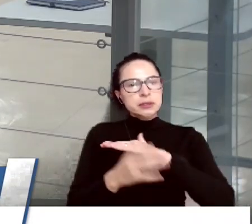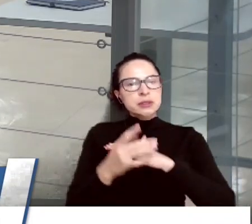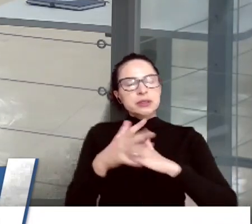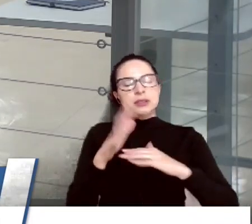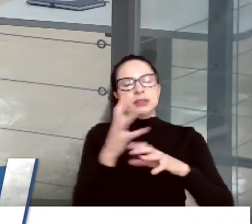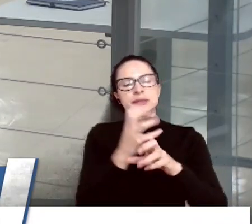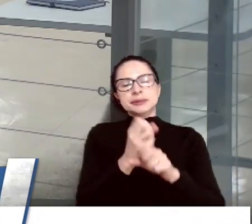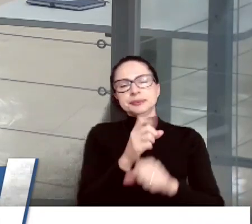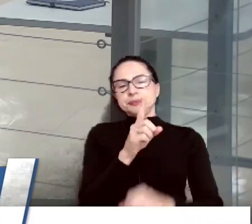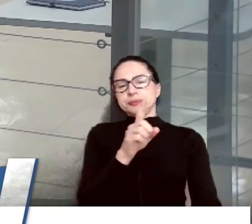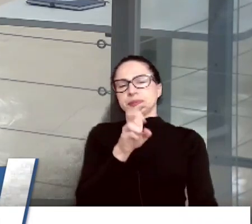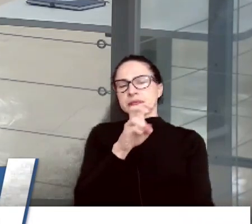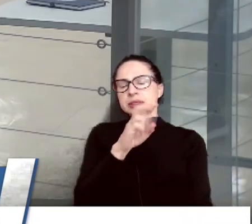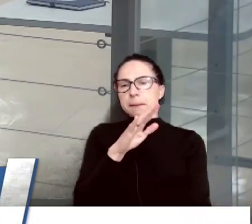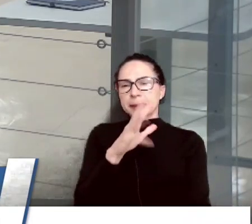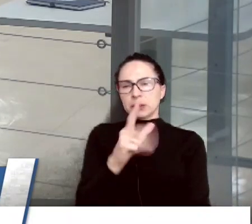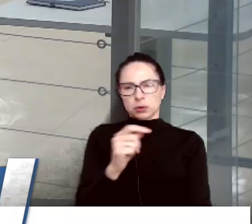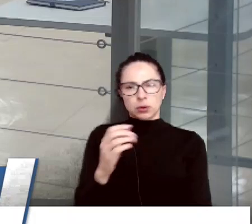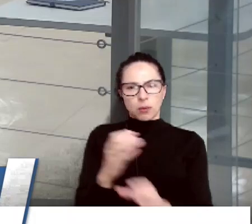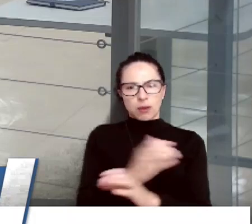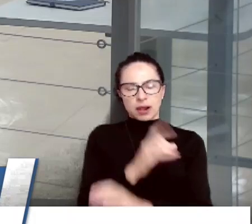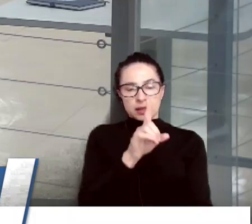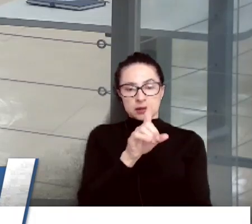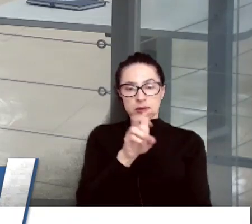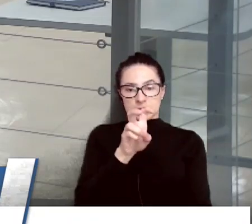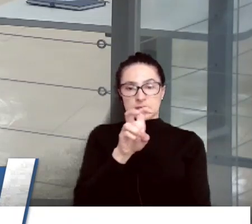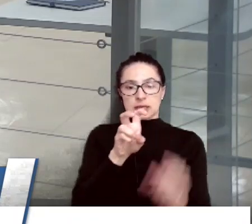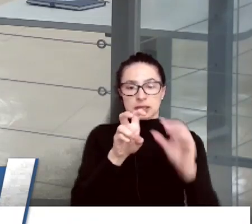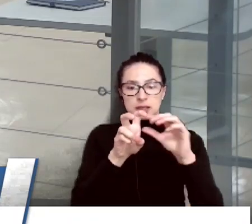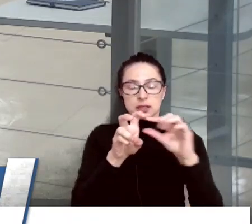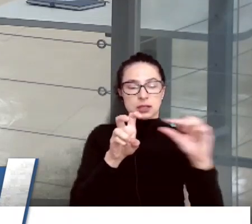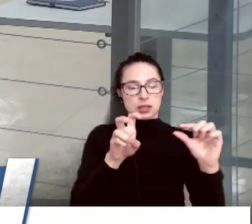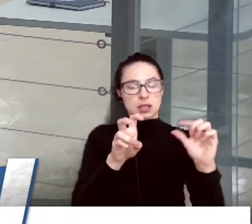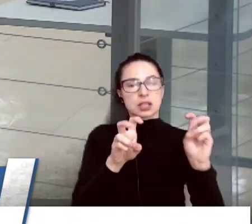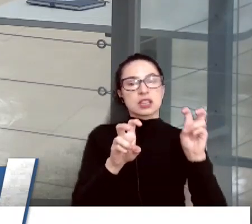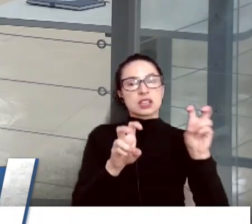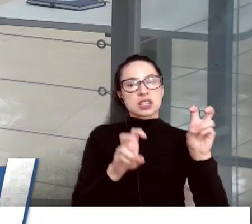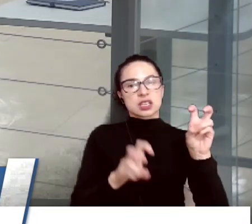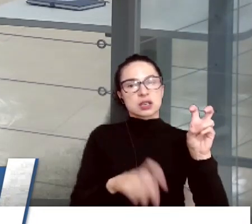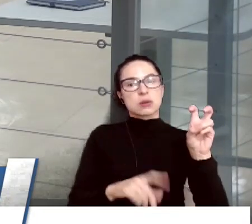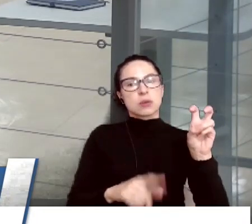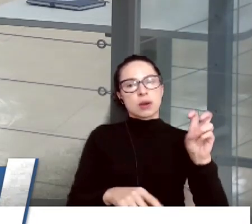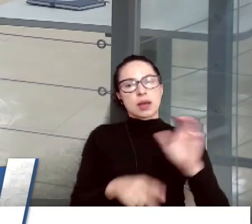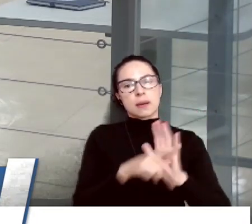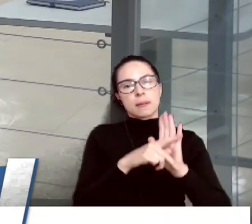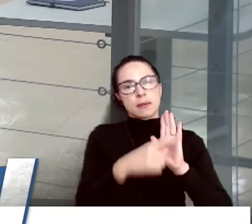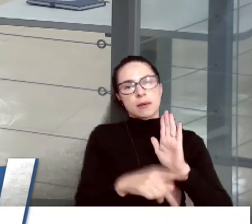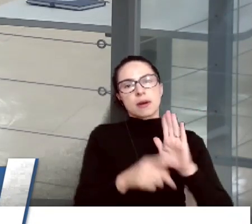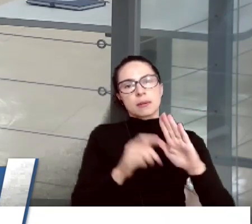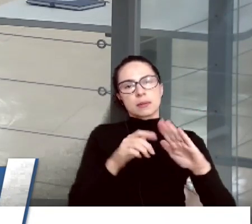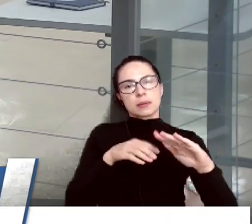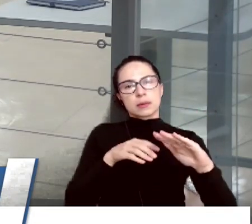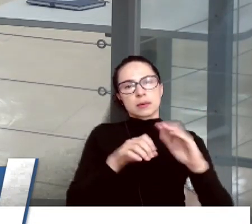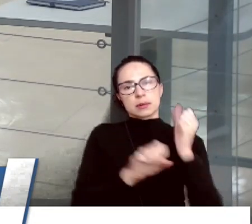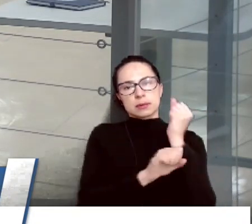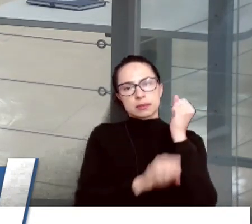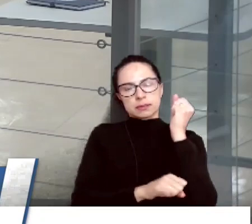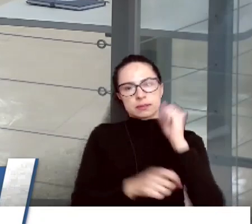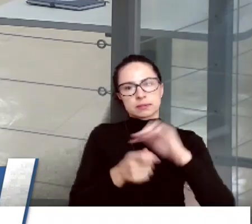bilhões no total. Desses 15, 5 era a Sabesp que investia.